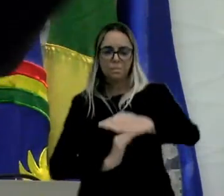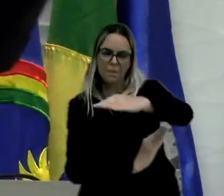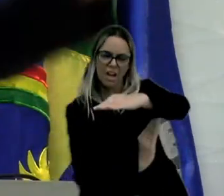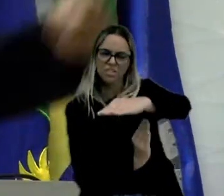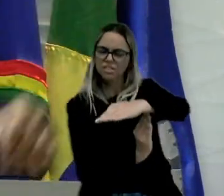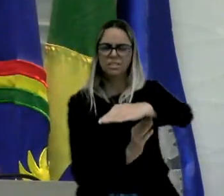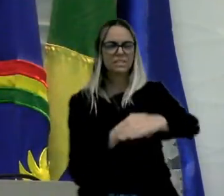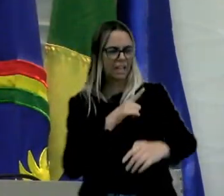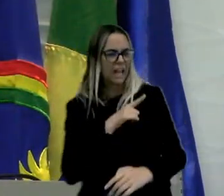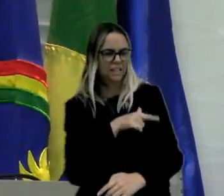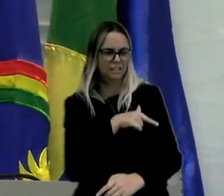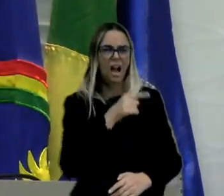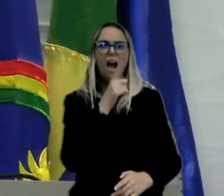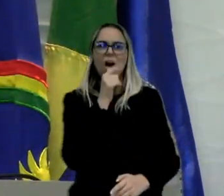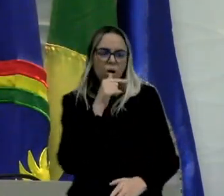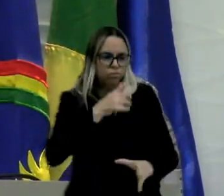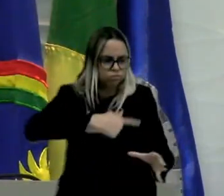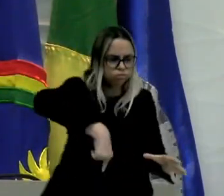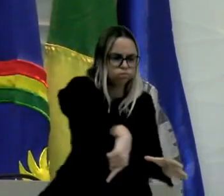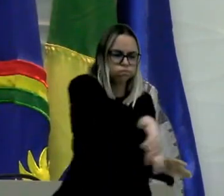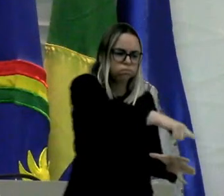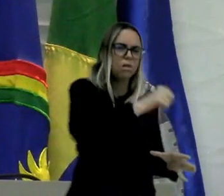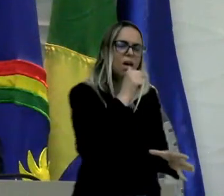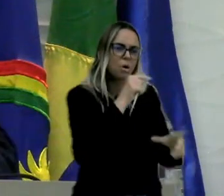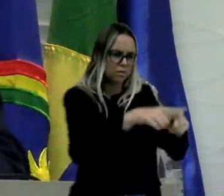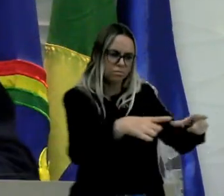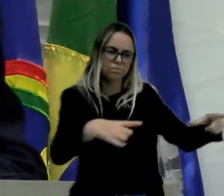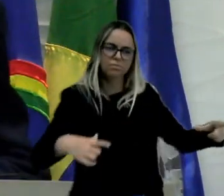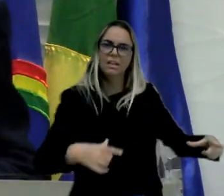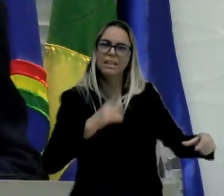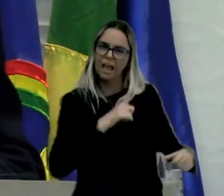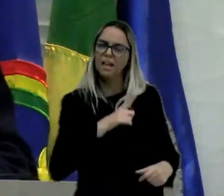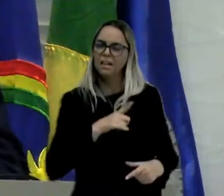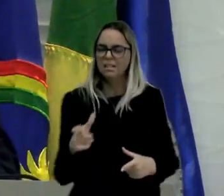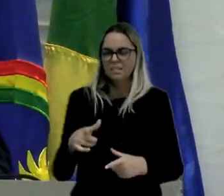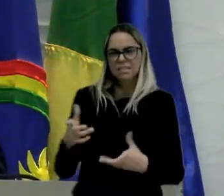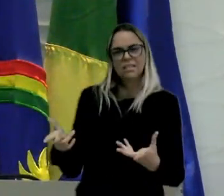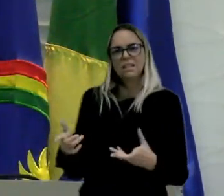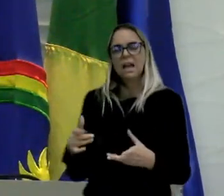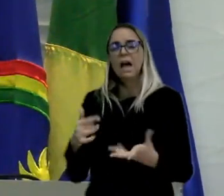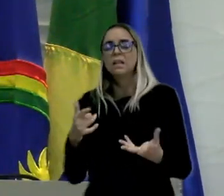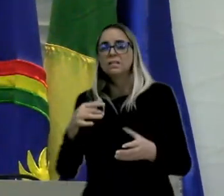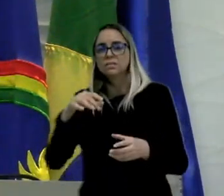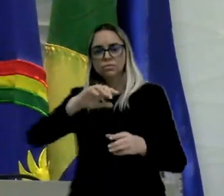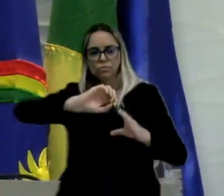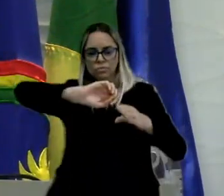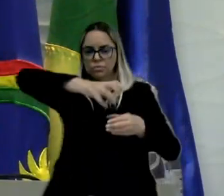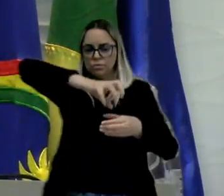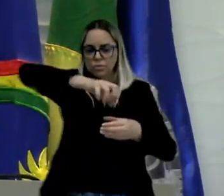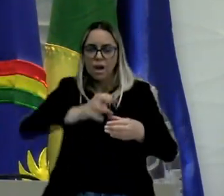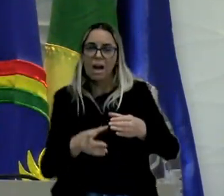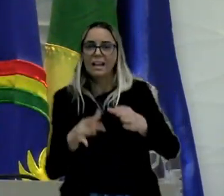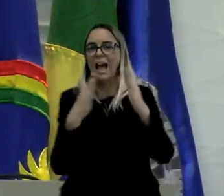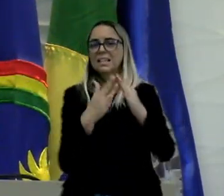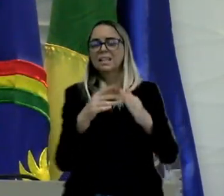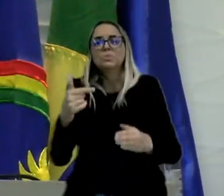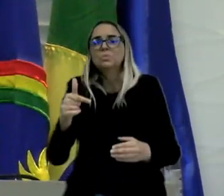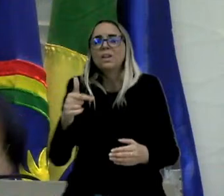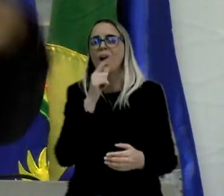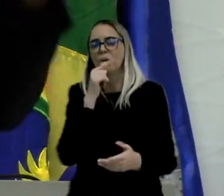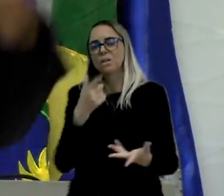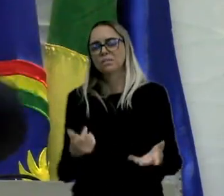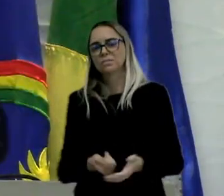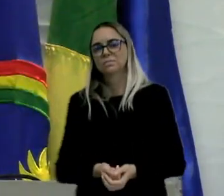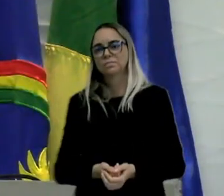água de Rui São Francisco chegando e na torneira não tem não deputada